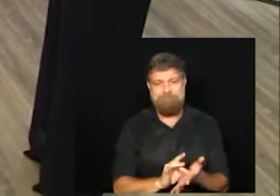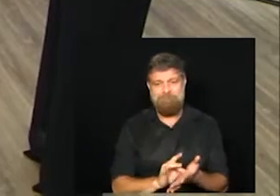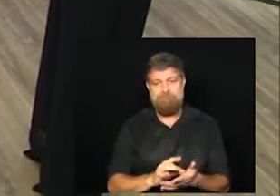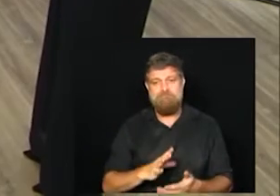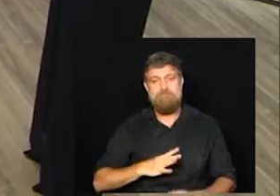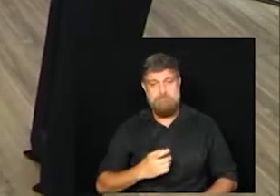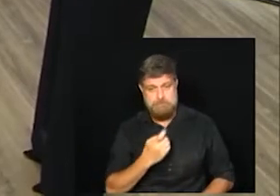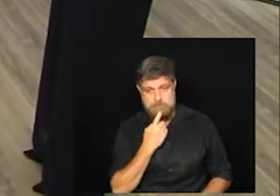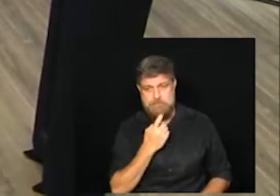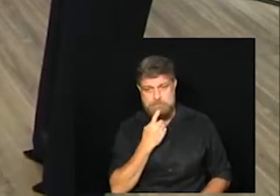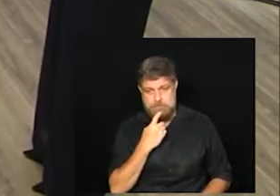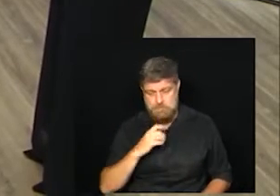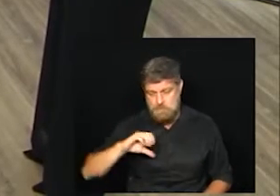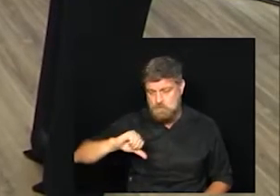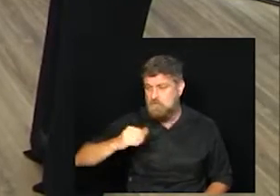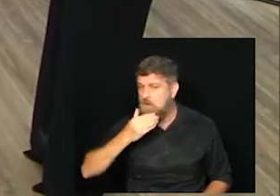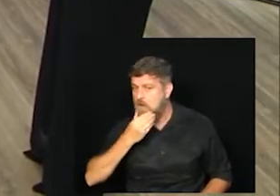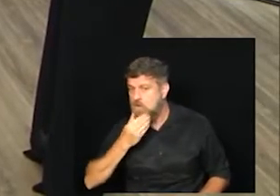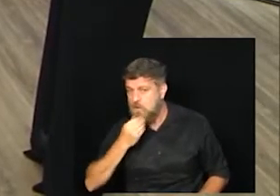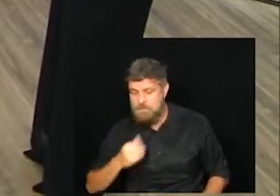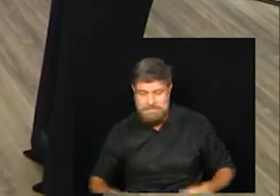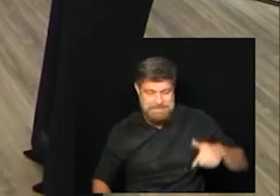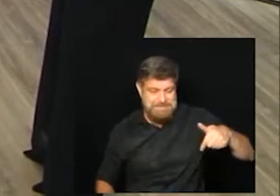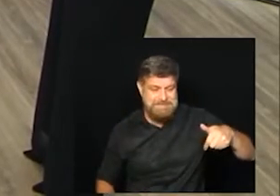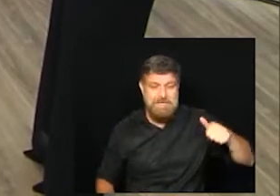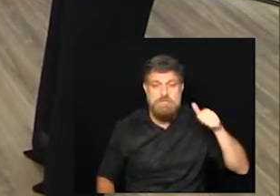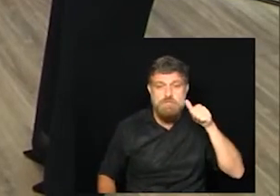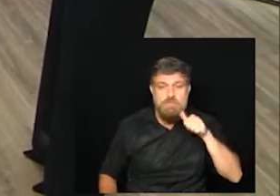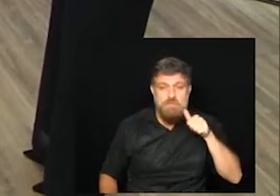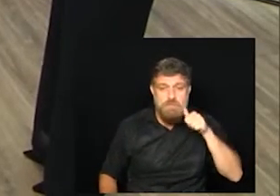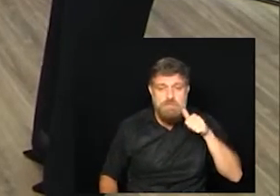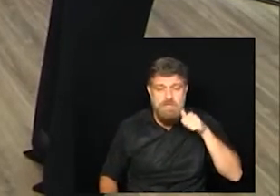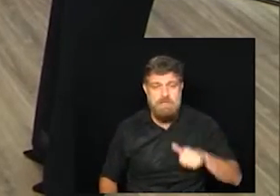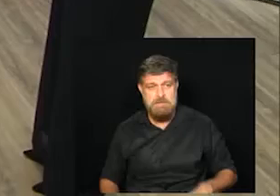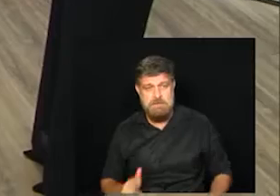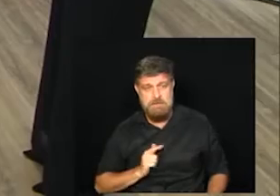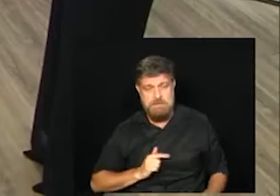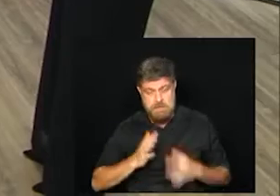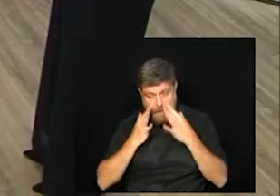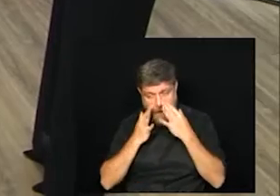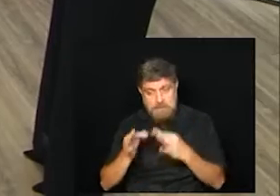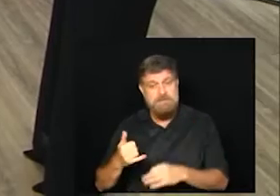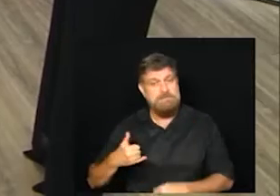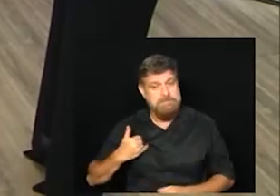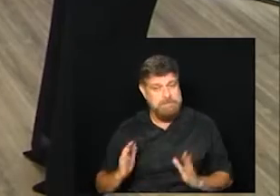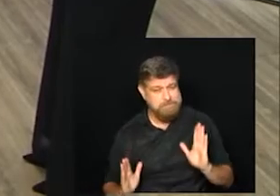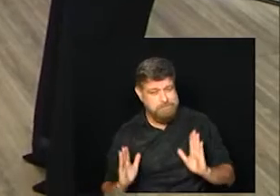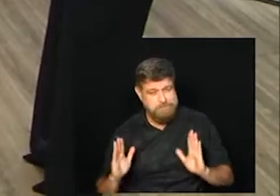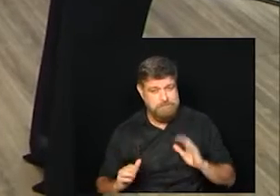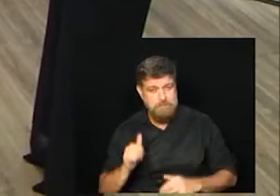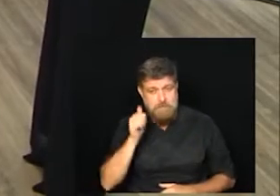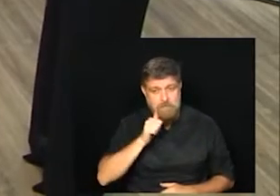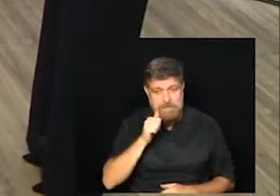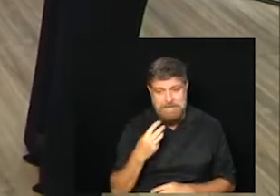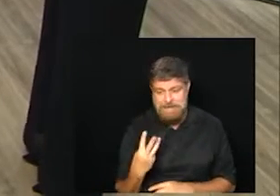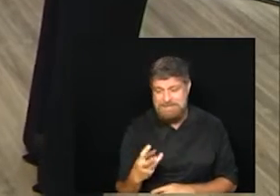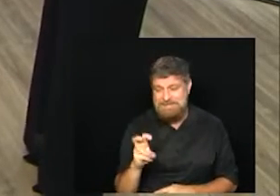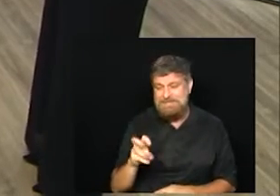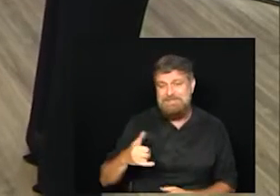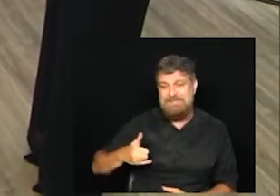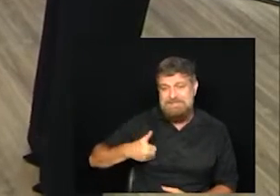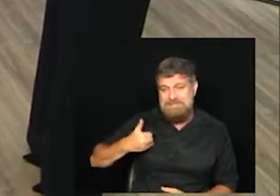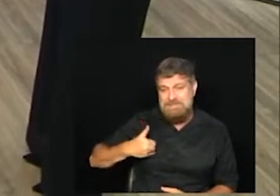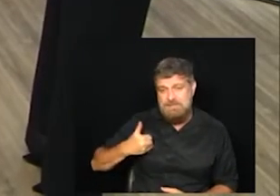de Campinas, 9 homens e 7 mulheres. Chama a atenção para a faixa etária, mulher de apenas 35